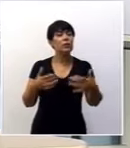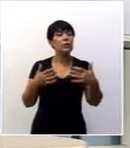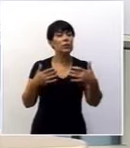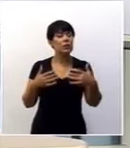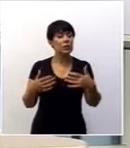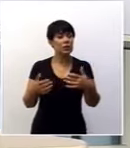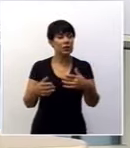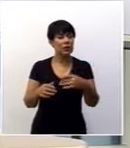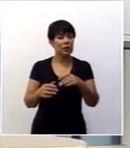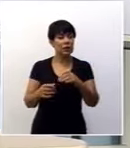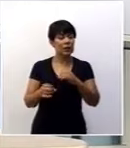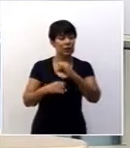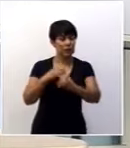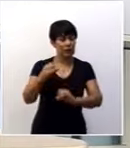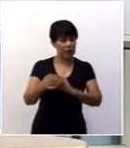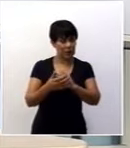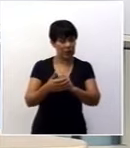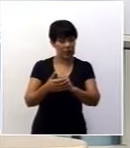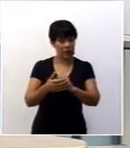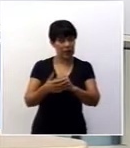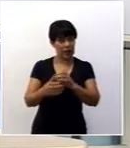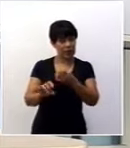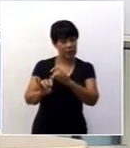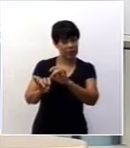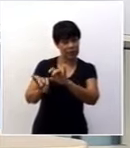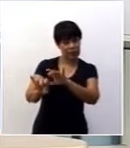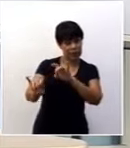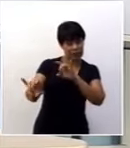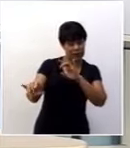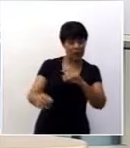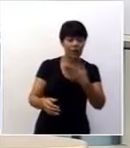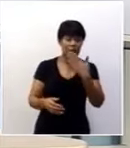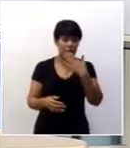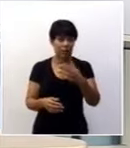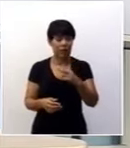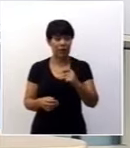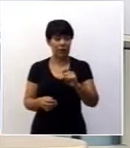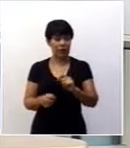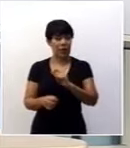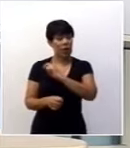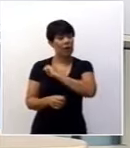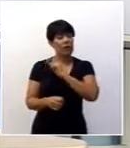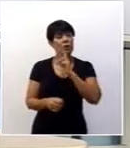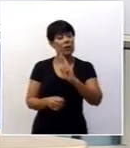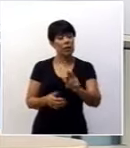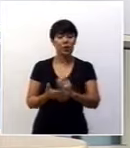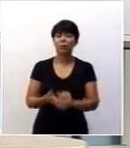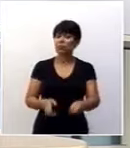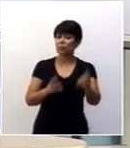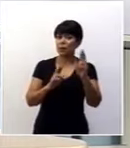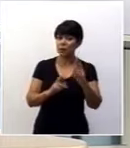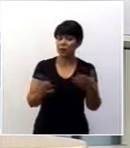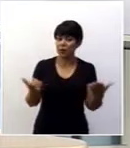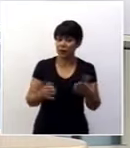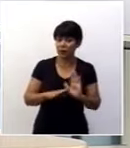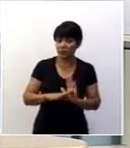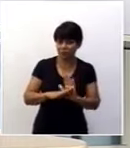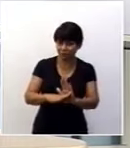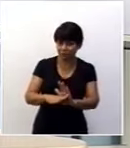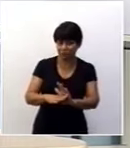lá que a gente pede para os alunos responderem, né? Eu espero, com essa aula, contribuir, né,